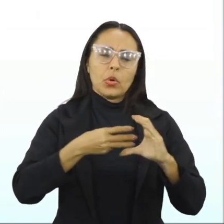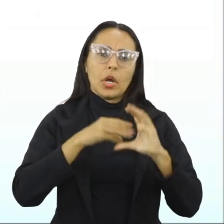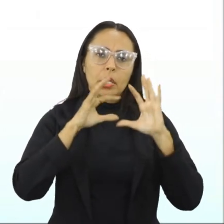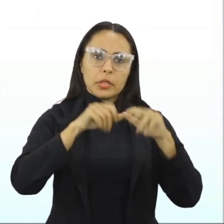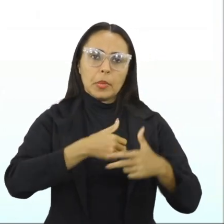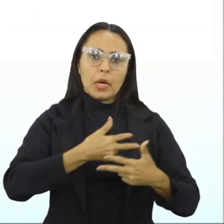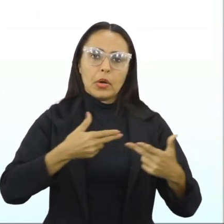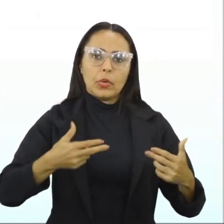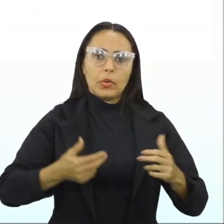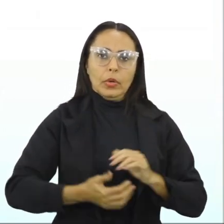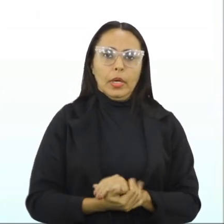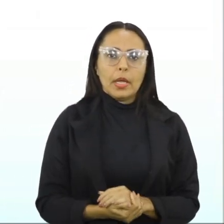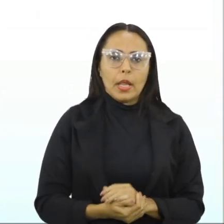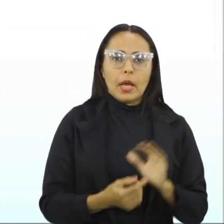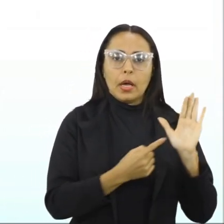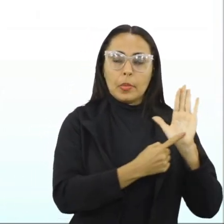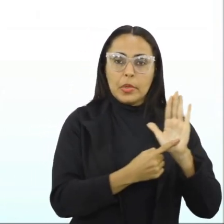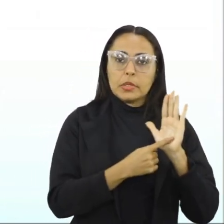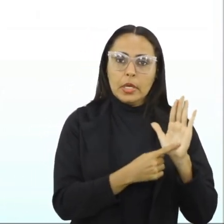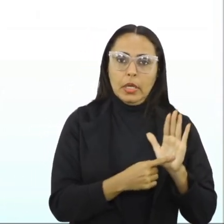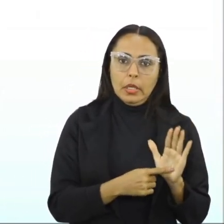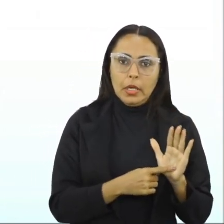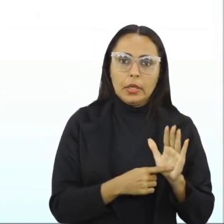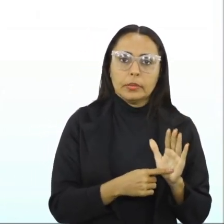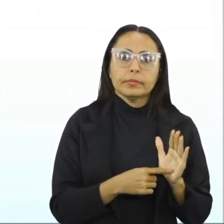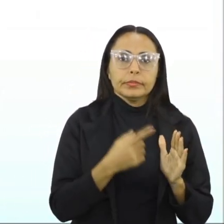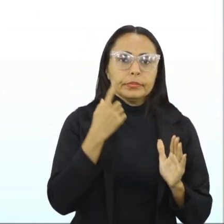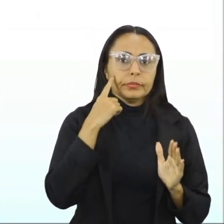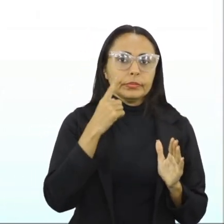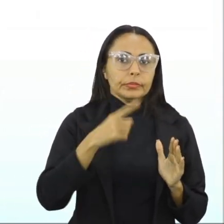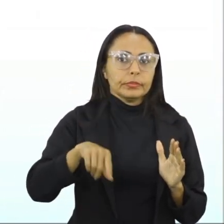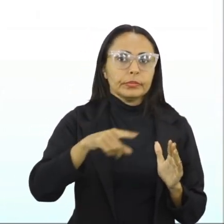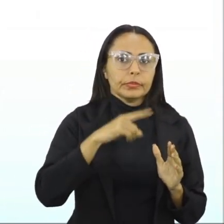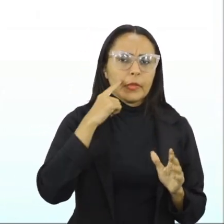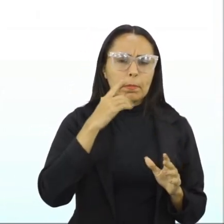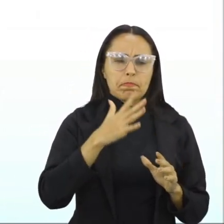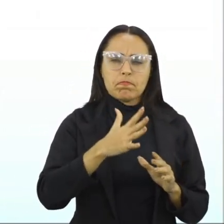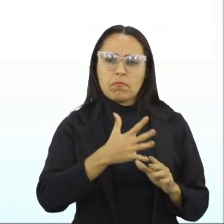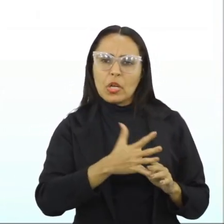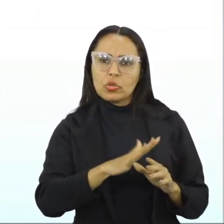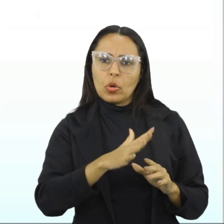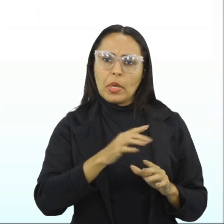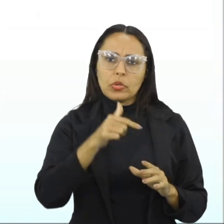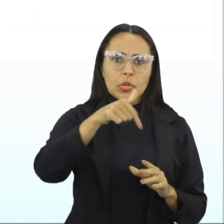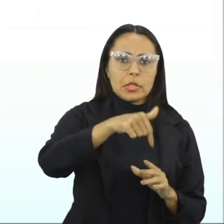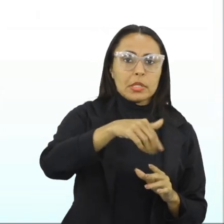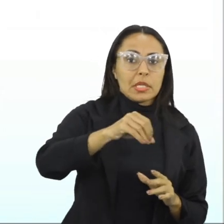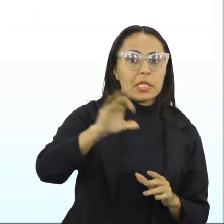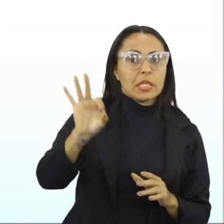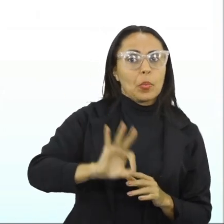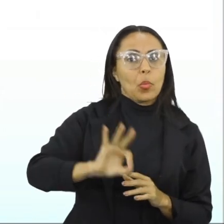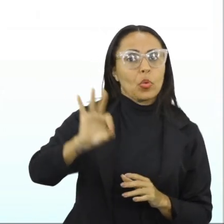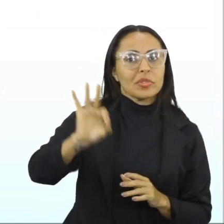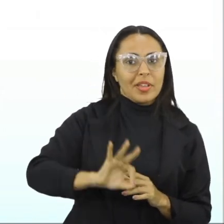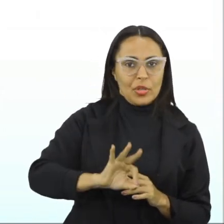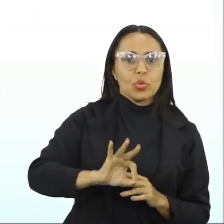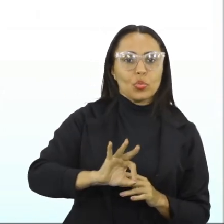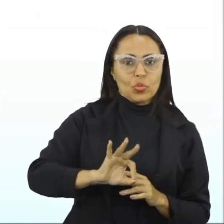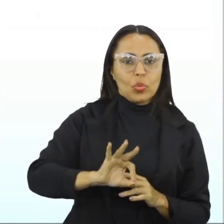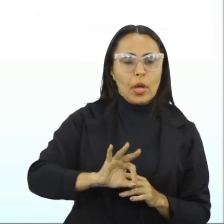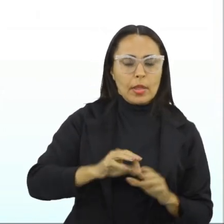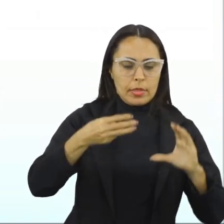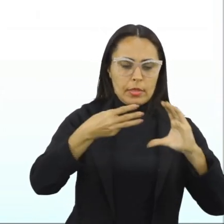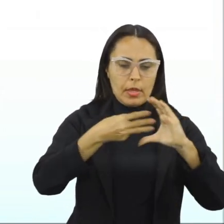animal, ela apresenta, olha o que é que eu vou colocar aqui, tá? Mais ou menos 70% da composição